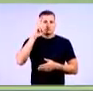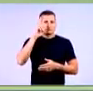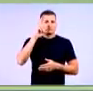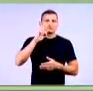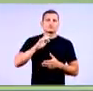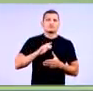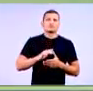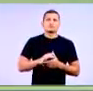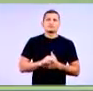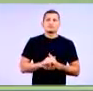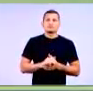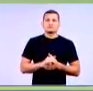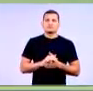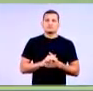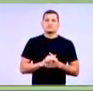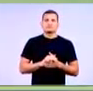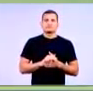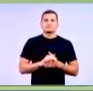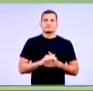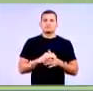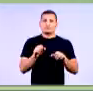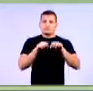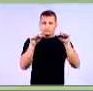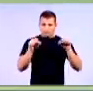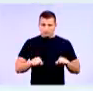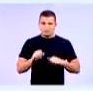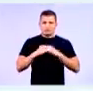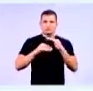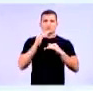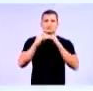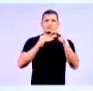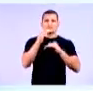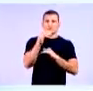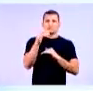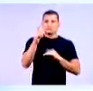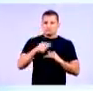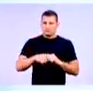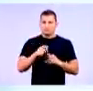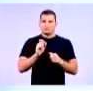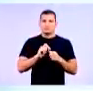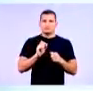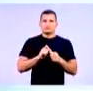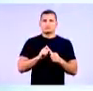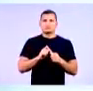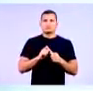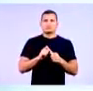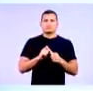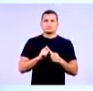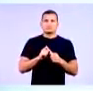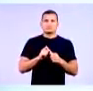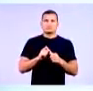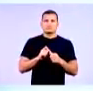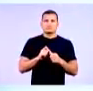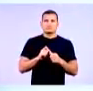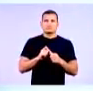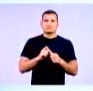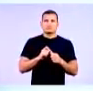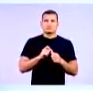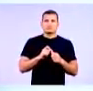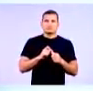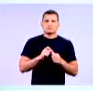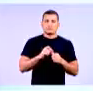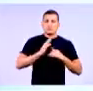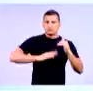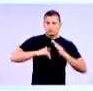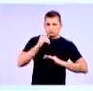que o desenvolvimento de sistemas, ele é realizado com o analista de sistemas,